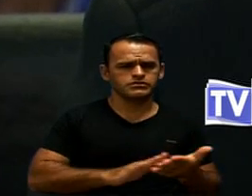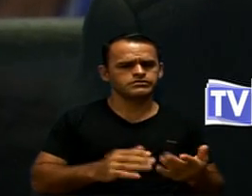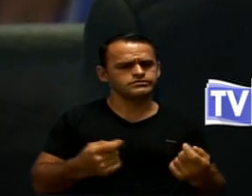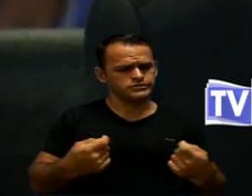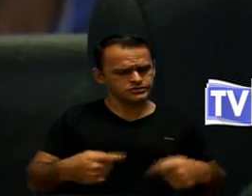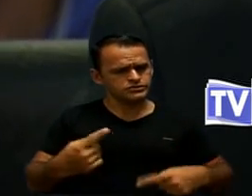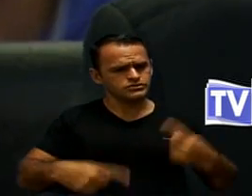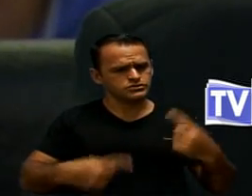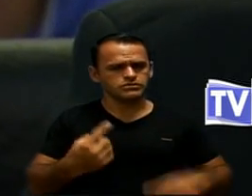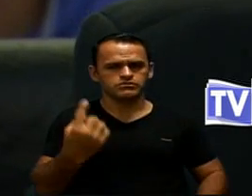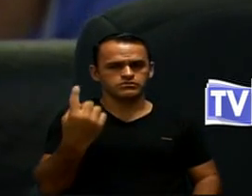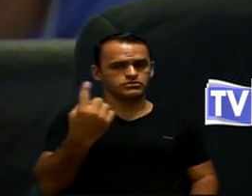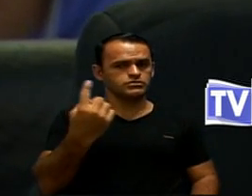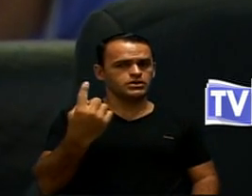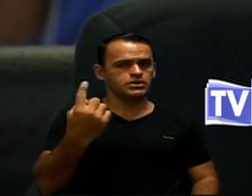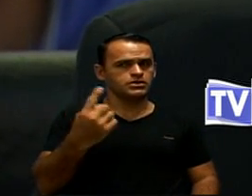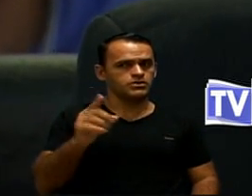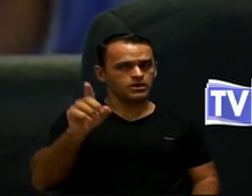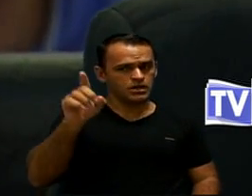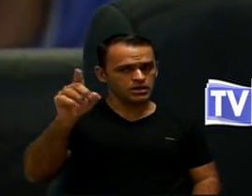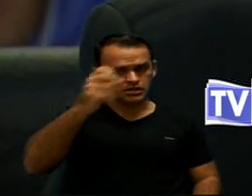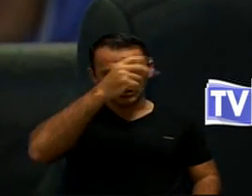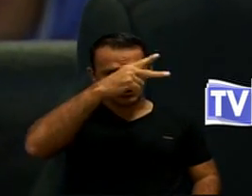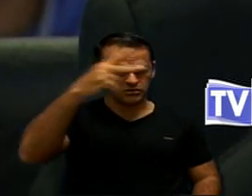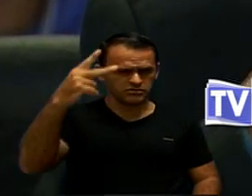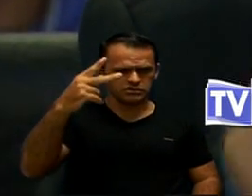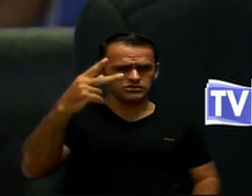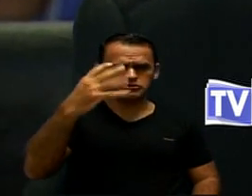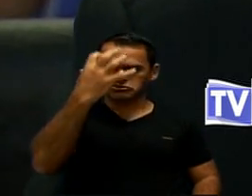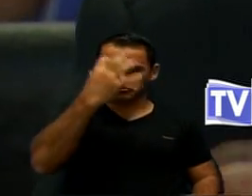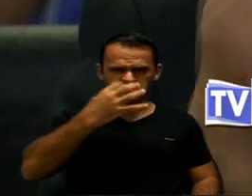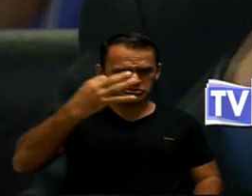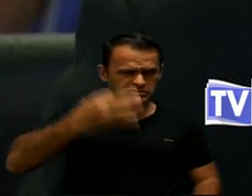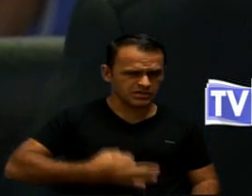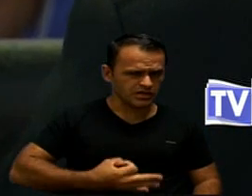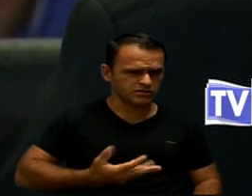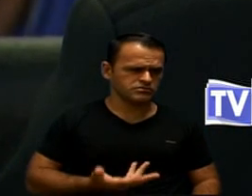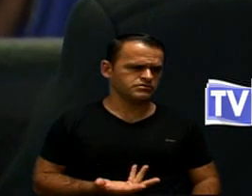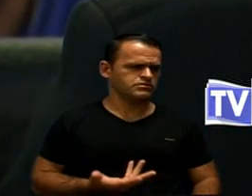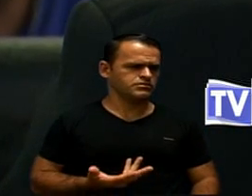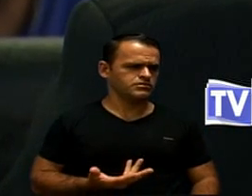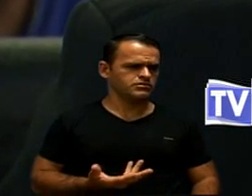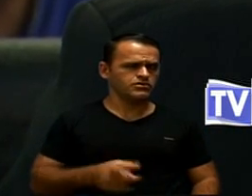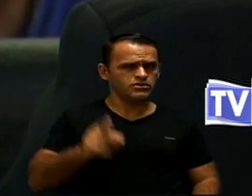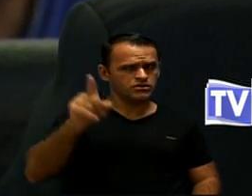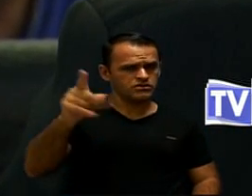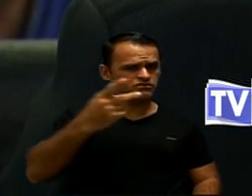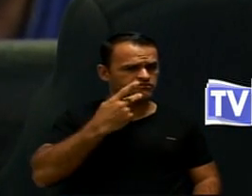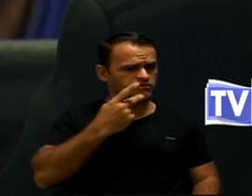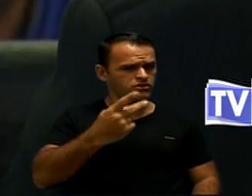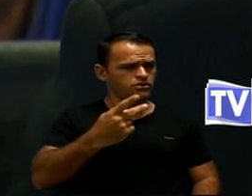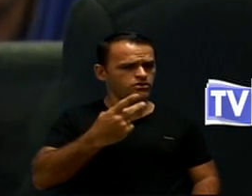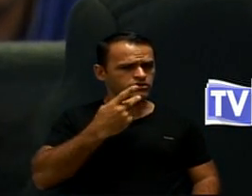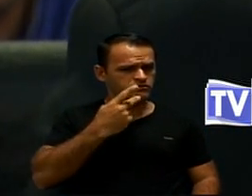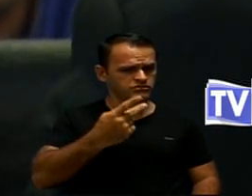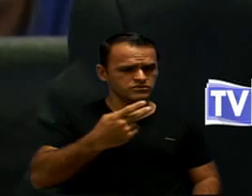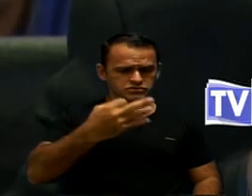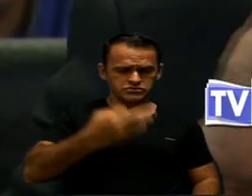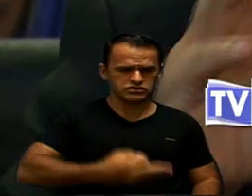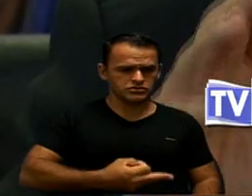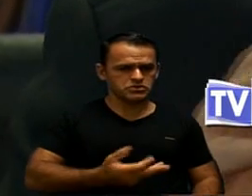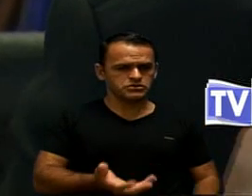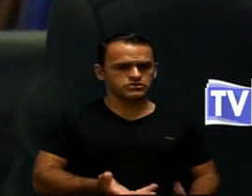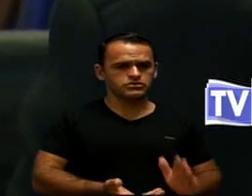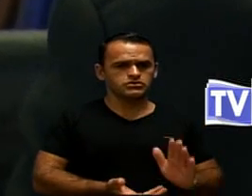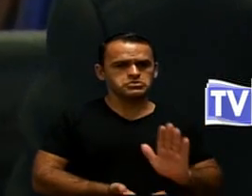nesta casa, primeiro, é seriedade. Se vê um projeto que é para aumentar a arrecadação, então nos fale que é para aumentar a arrecadação. Seja claro, né? Eu acho que ou o